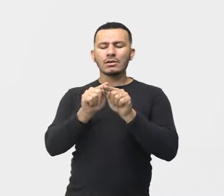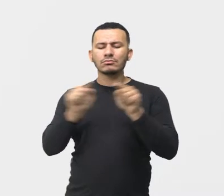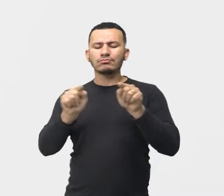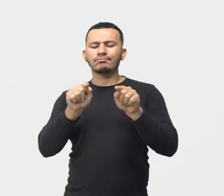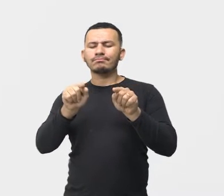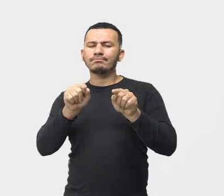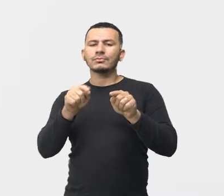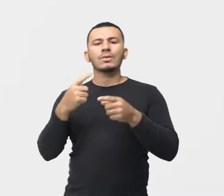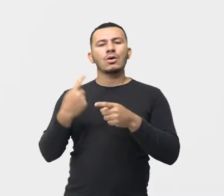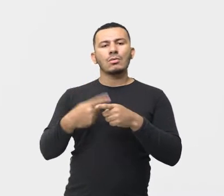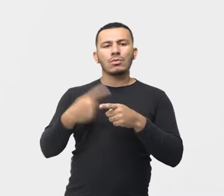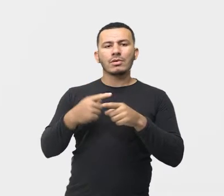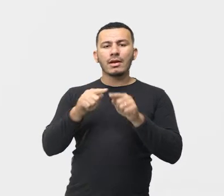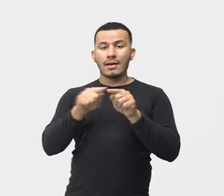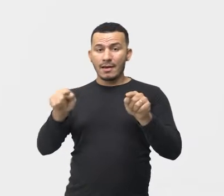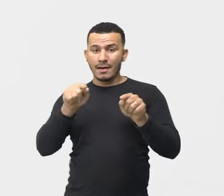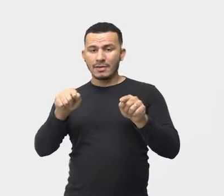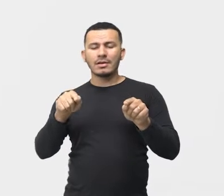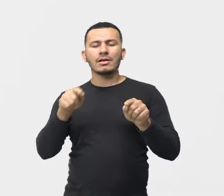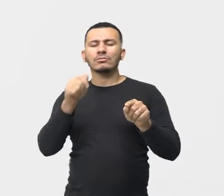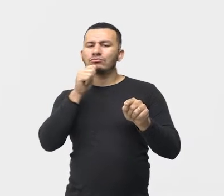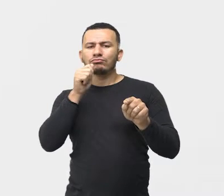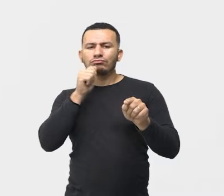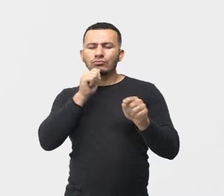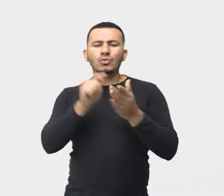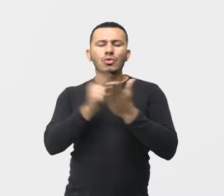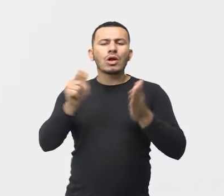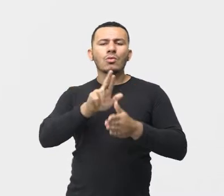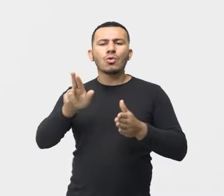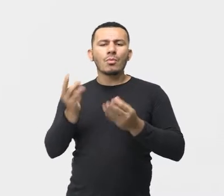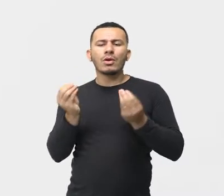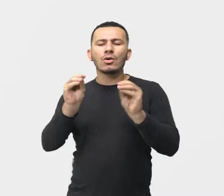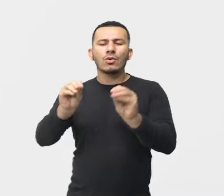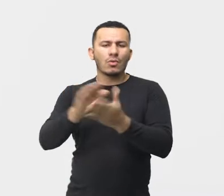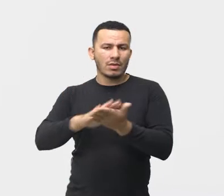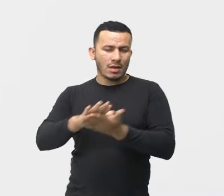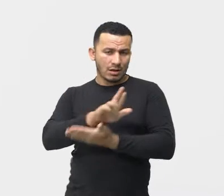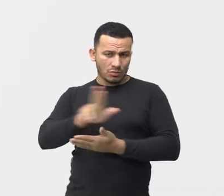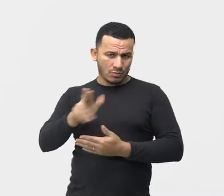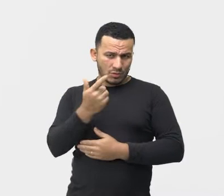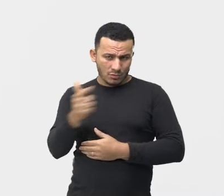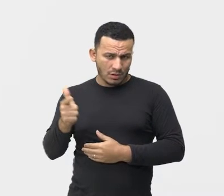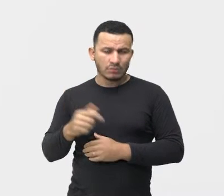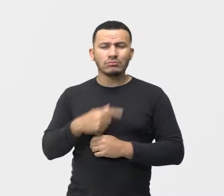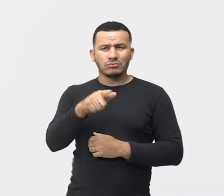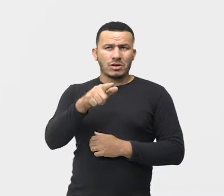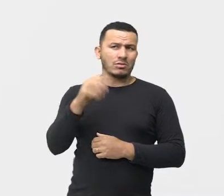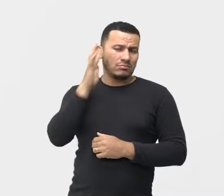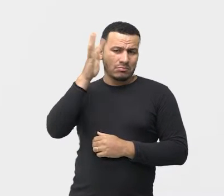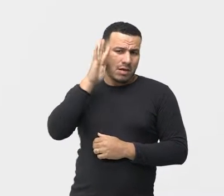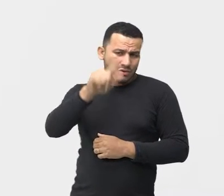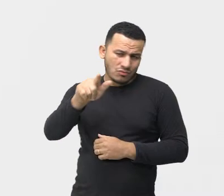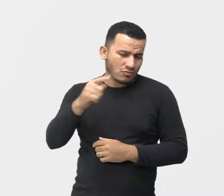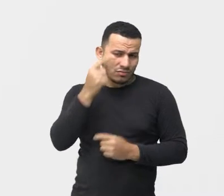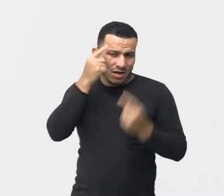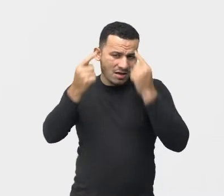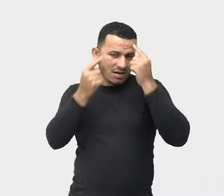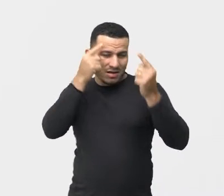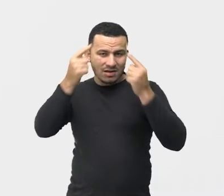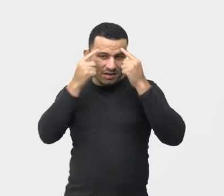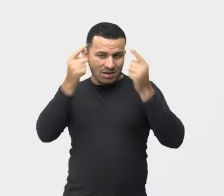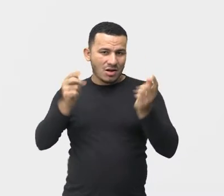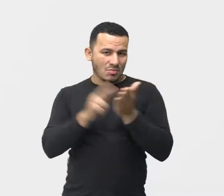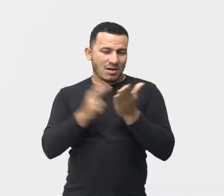não estamos identificando, né, o jornal ou a revista. Então, imaginem aí um nome para esse texto, para